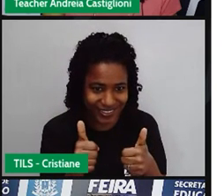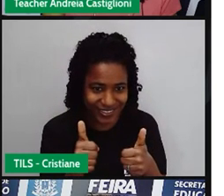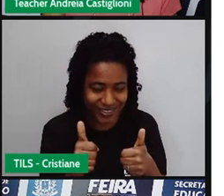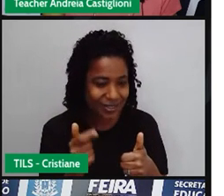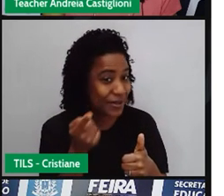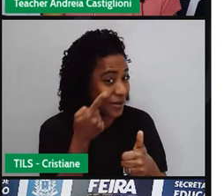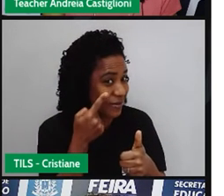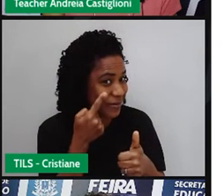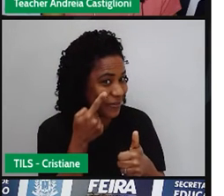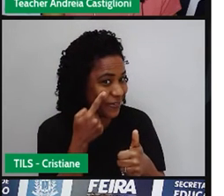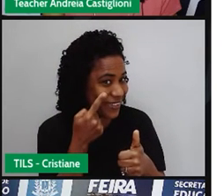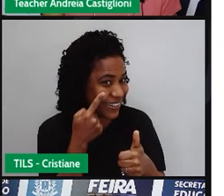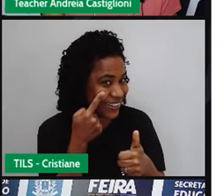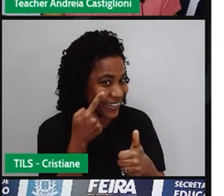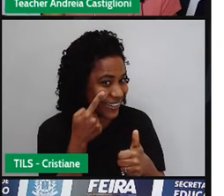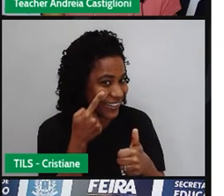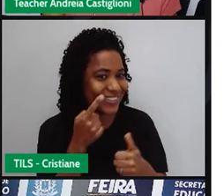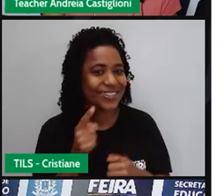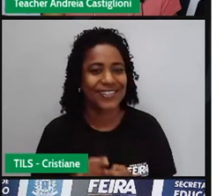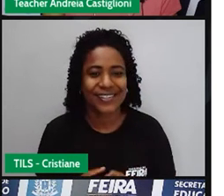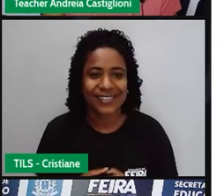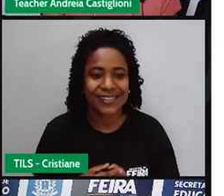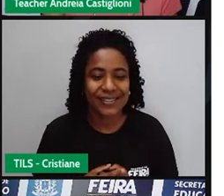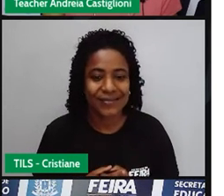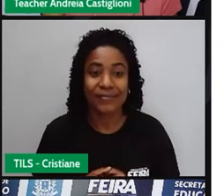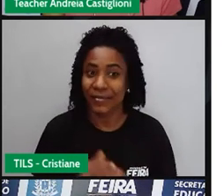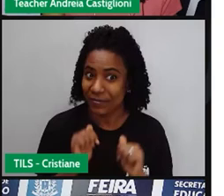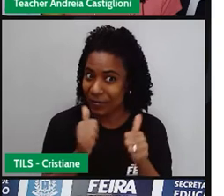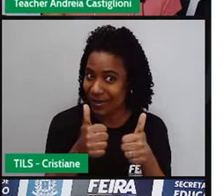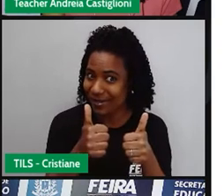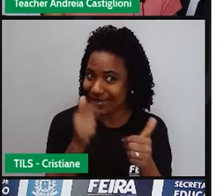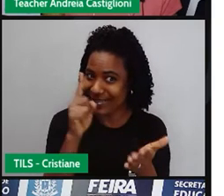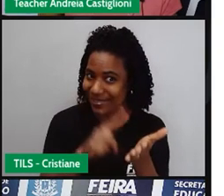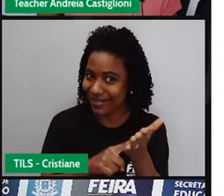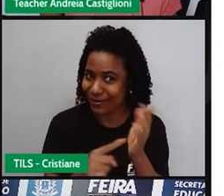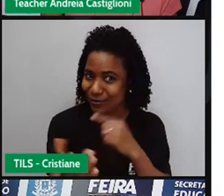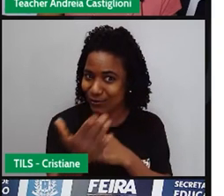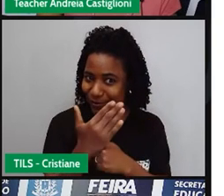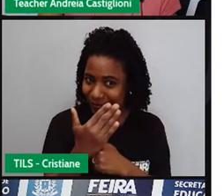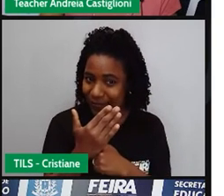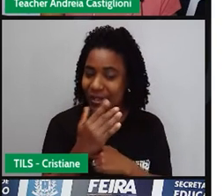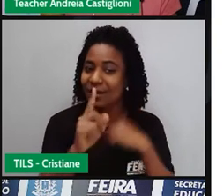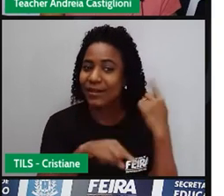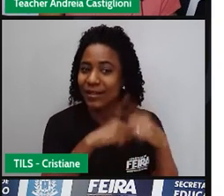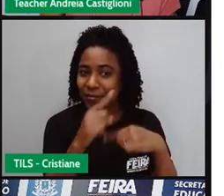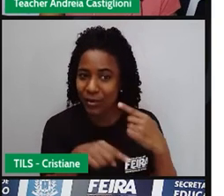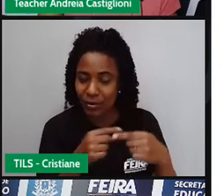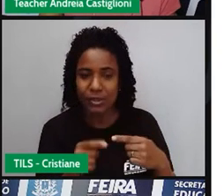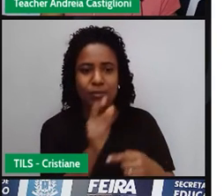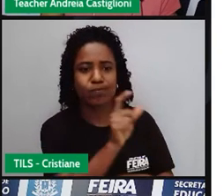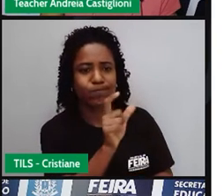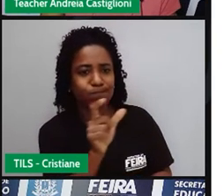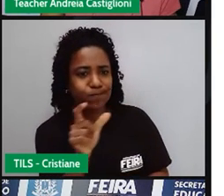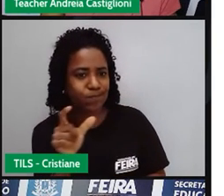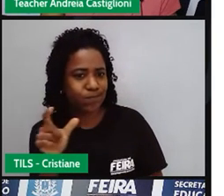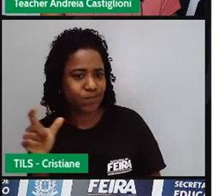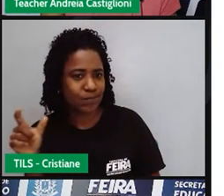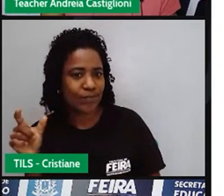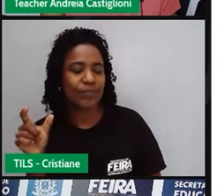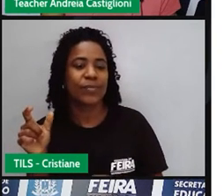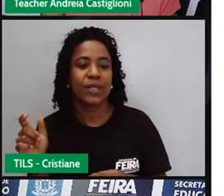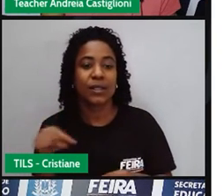vamos vencer esse desafio o ponto com você tá certo Depois que você Já avisaram desafio